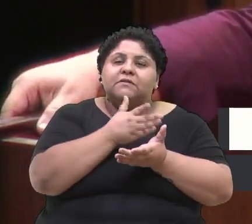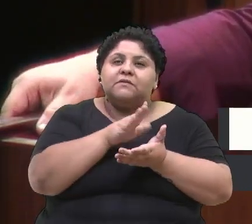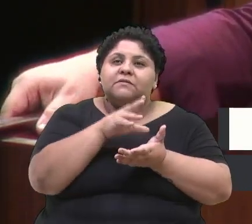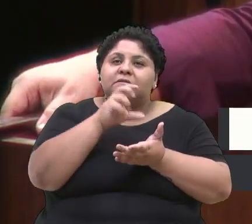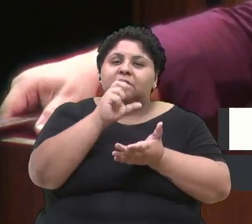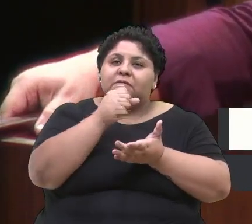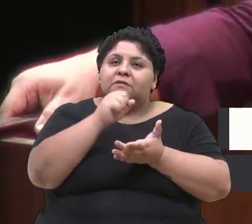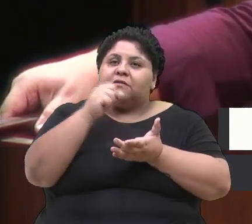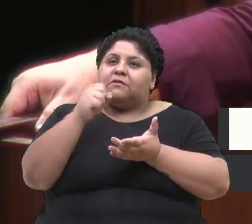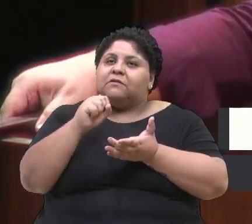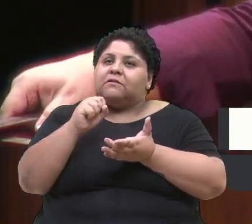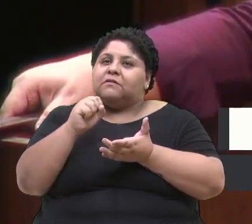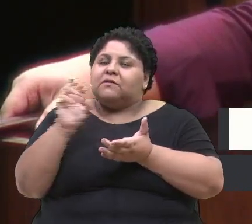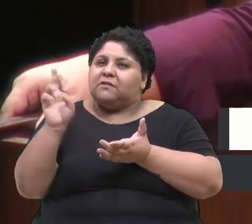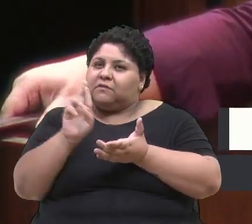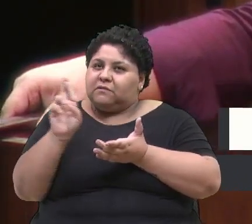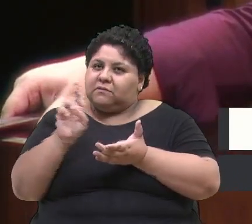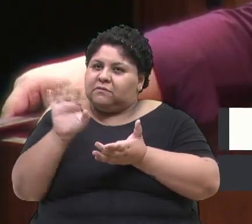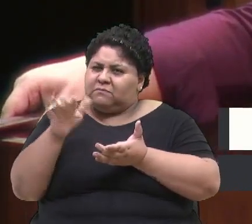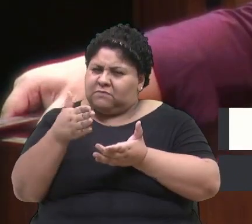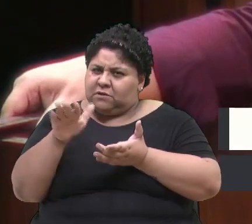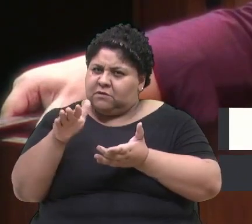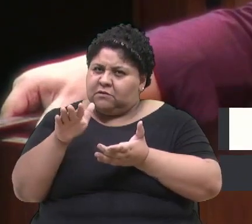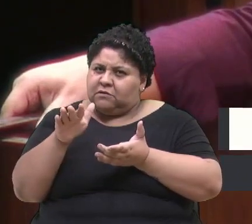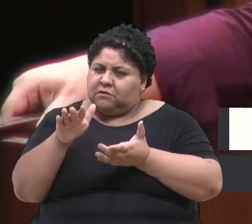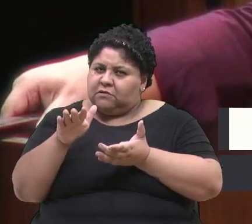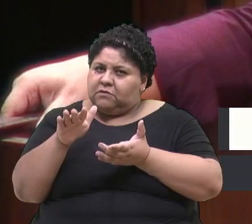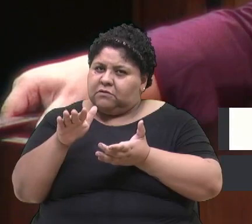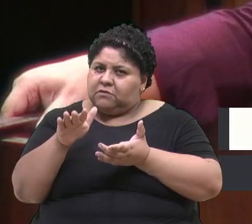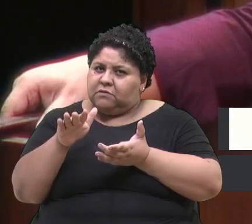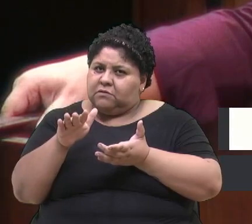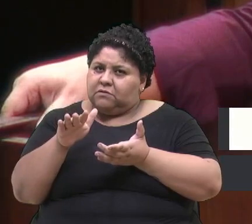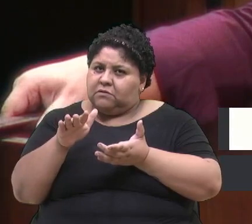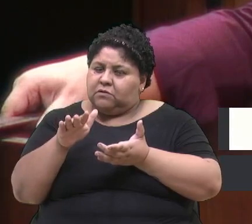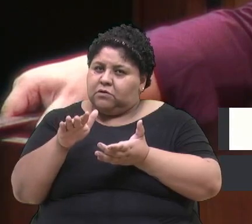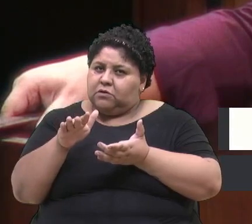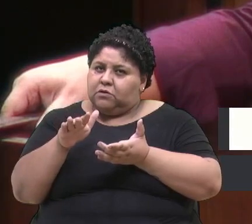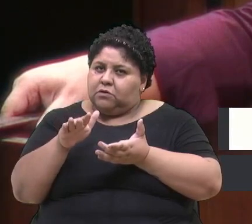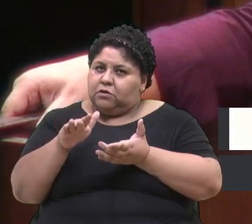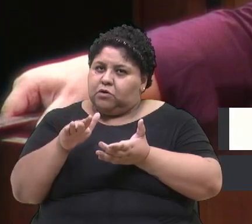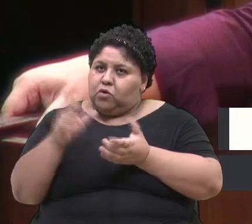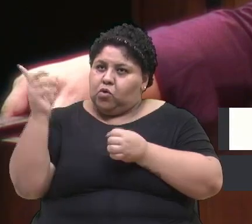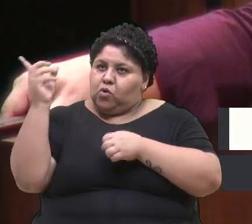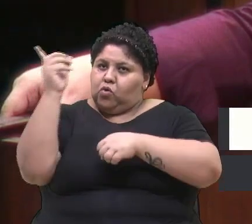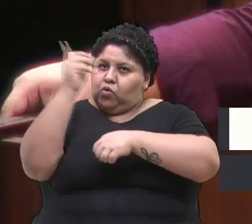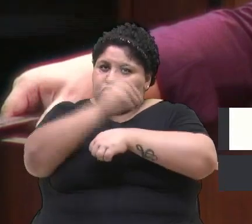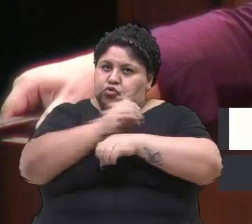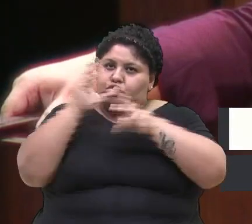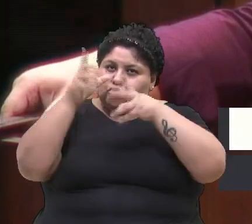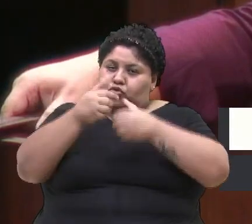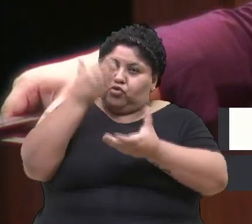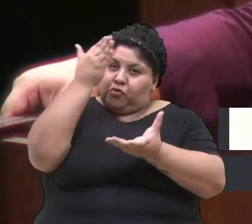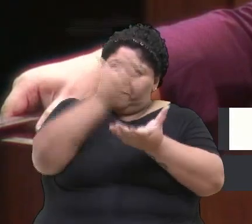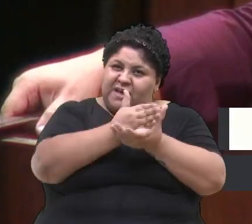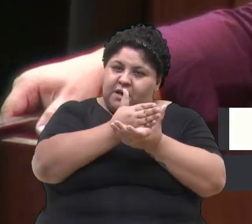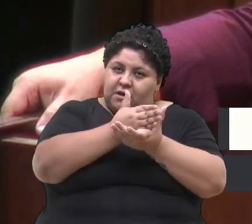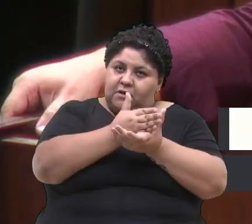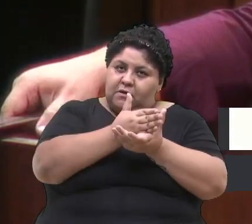a R$800 mais ou menos, o turno integral. E o meio turno não chega a